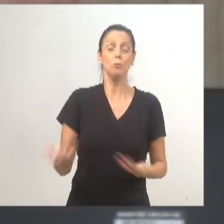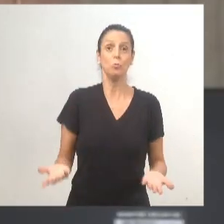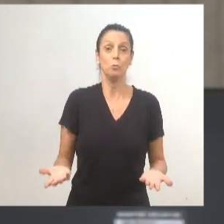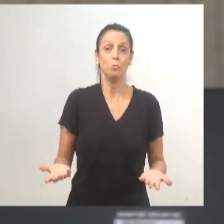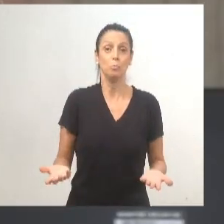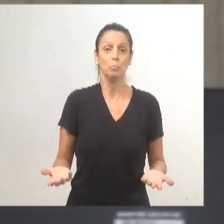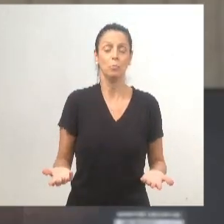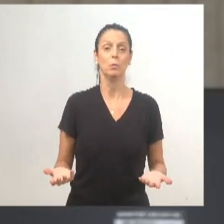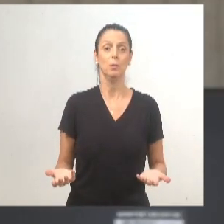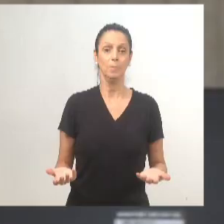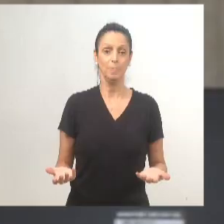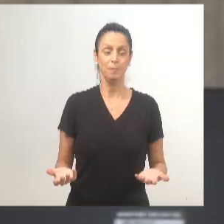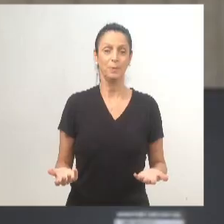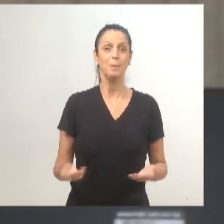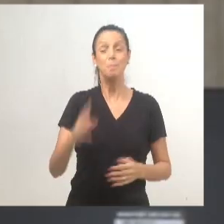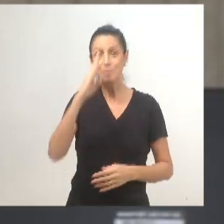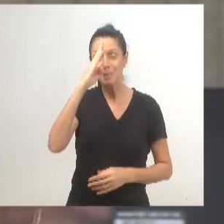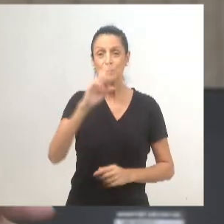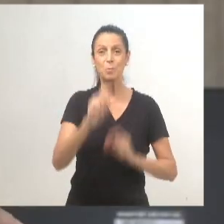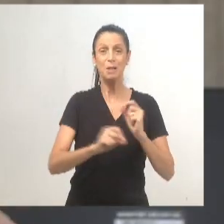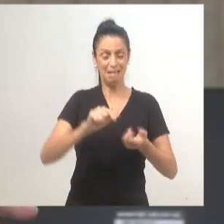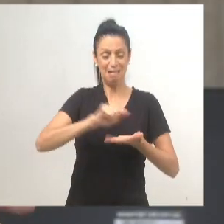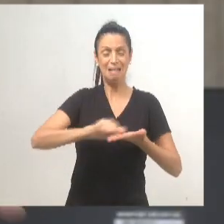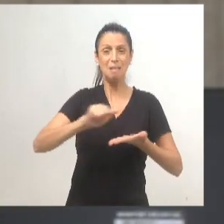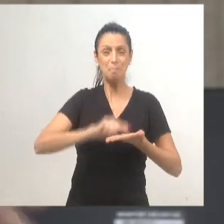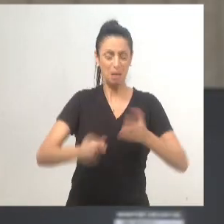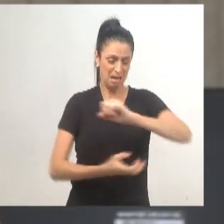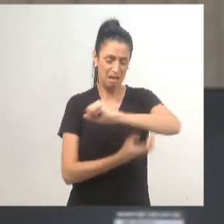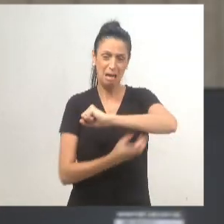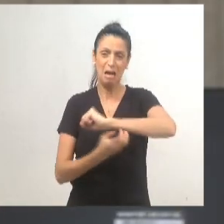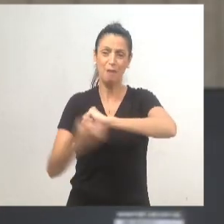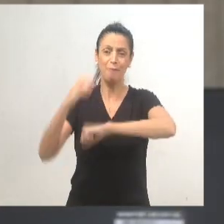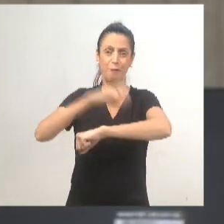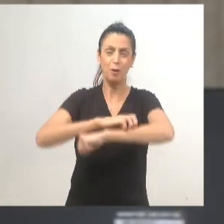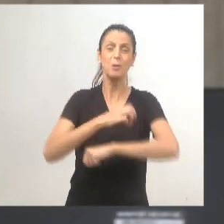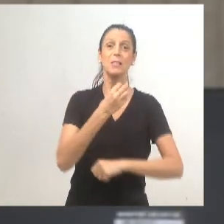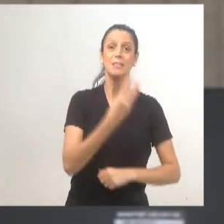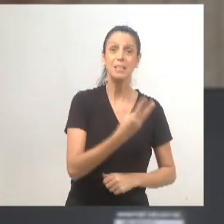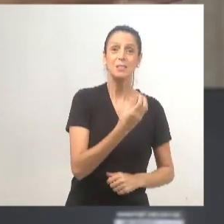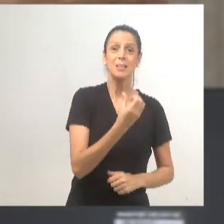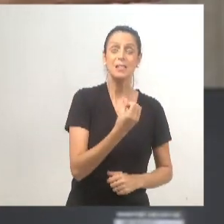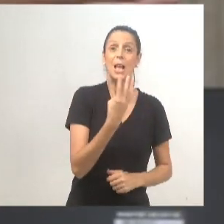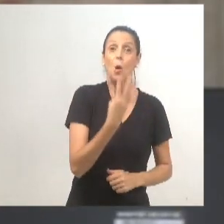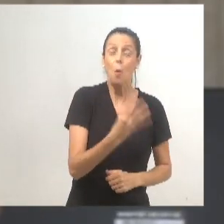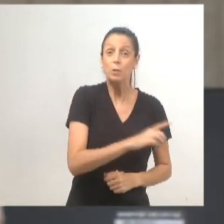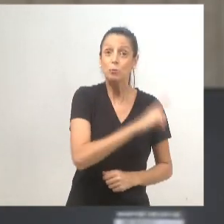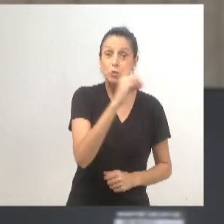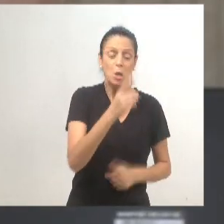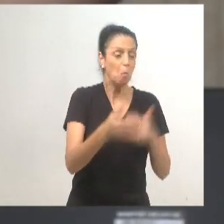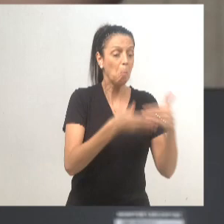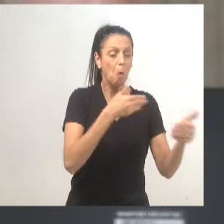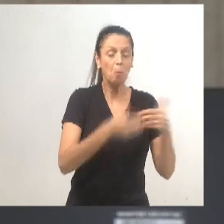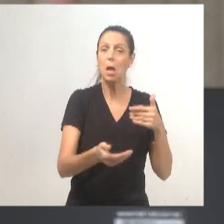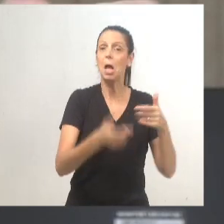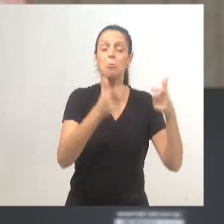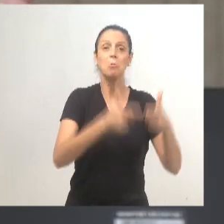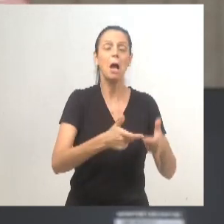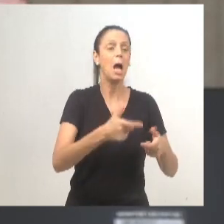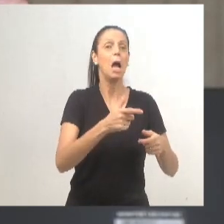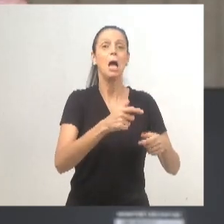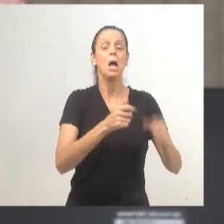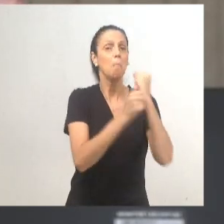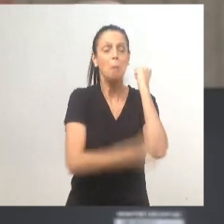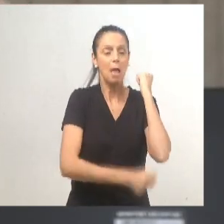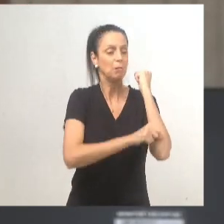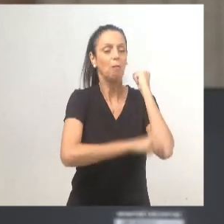Principalmente, e repito, essa história do limpa-fossa. Não existe isso. 364 dias do ano vai para qualquer lugar. E um dia do ano o caminhão vai lá coletar o negócio na